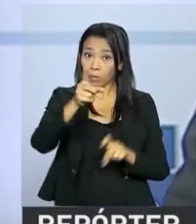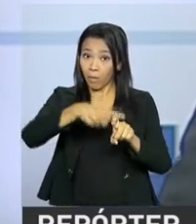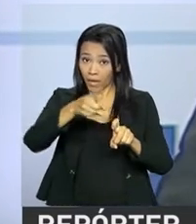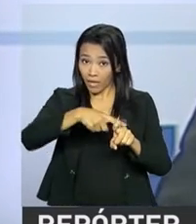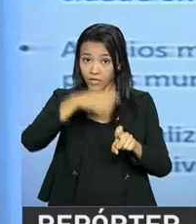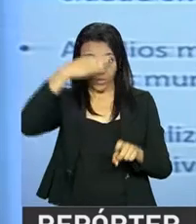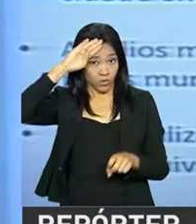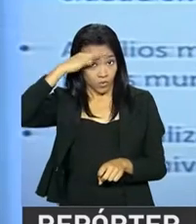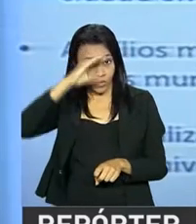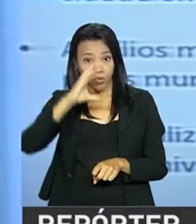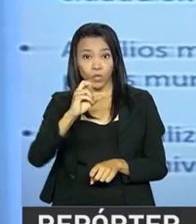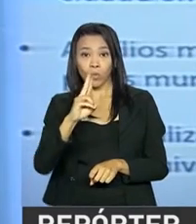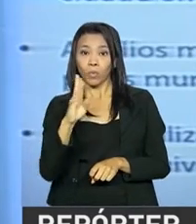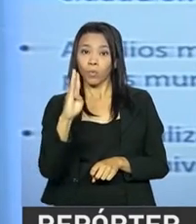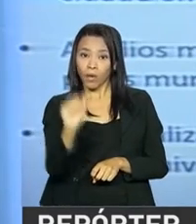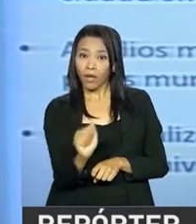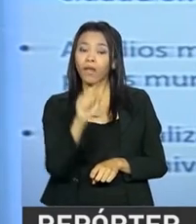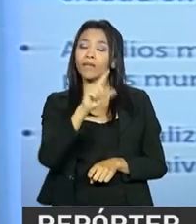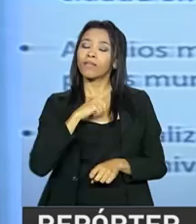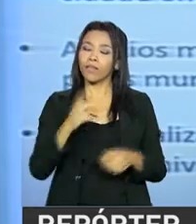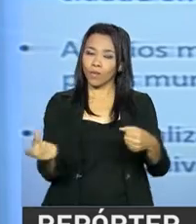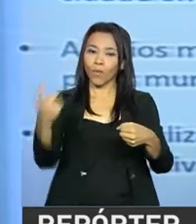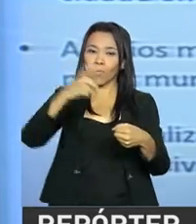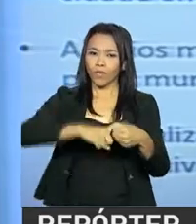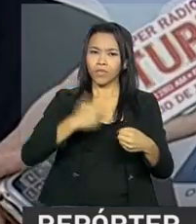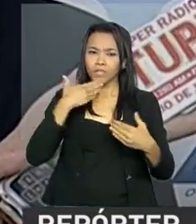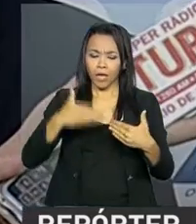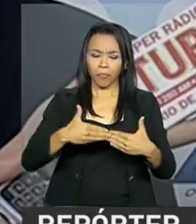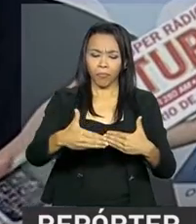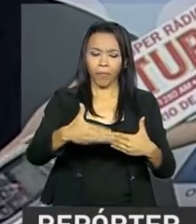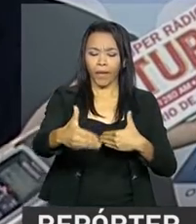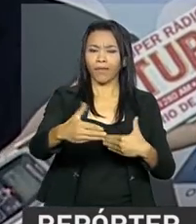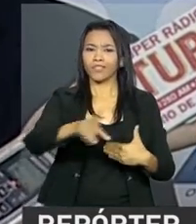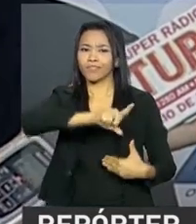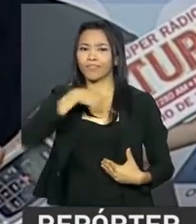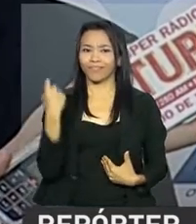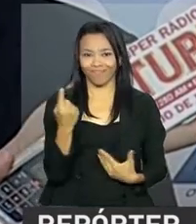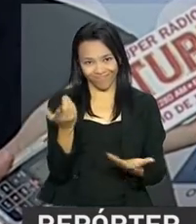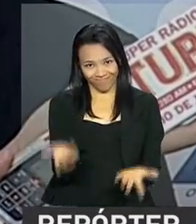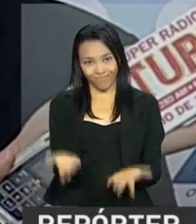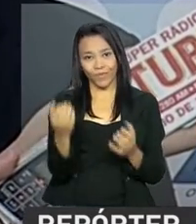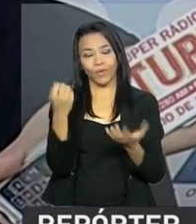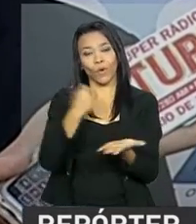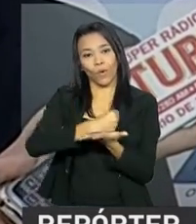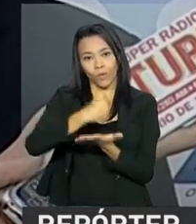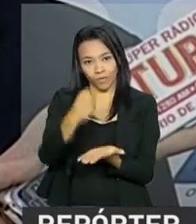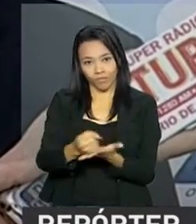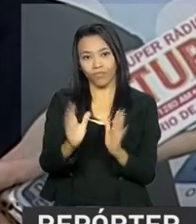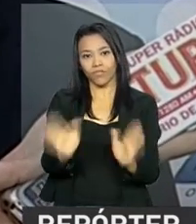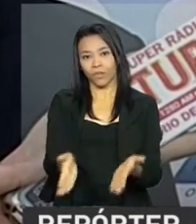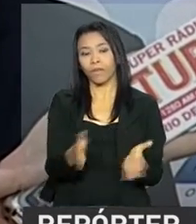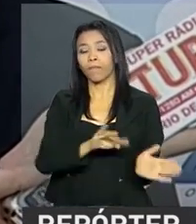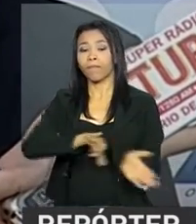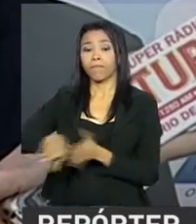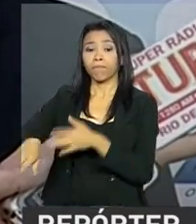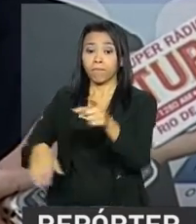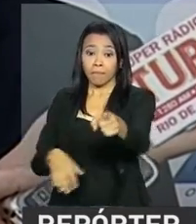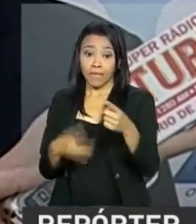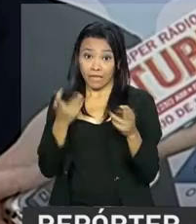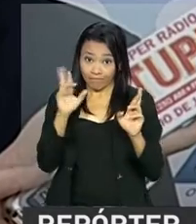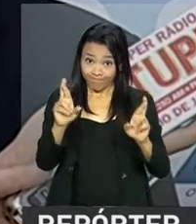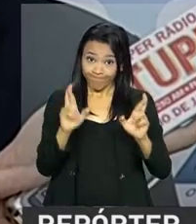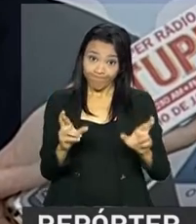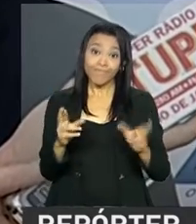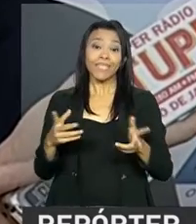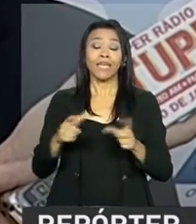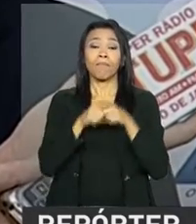médicos cubanos que estão com convênio prestes a vencer. Faremos todo o esforço para que o maior número de brasileiros ocupem essas